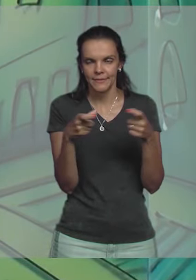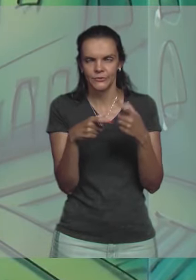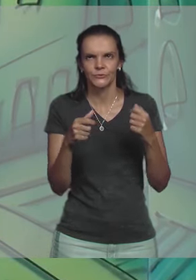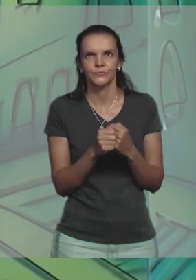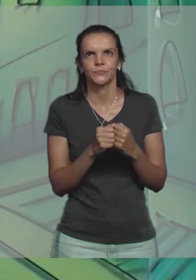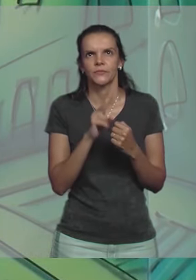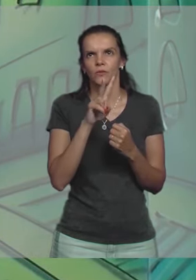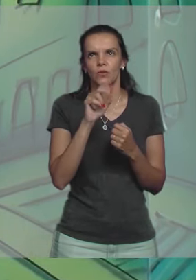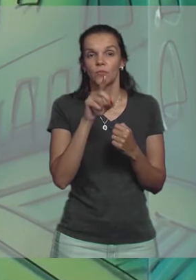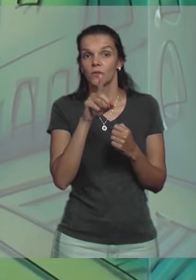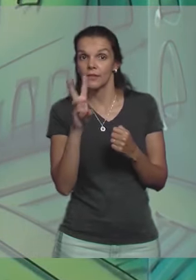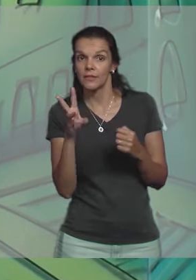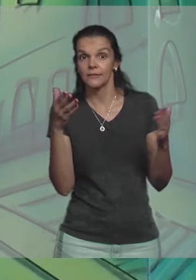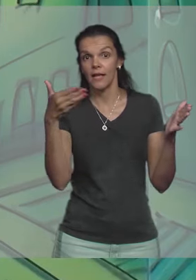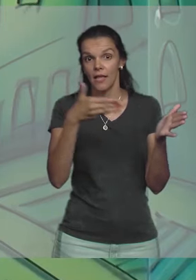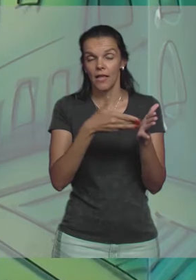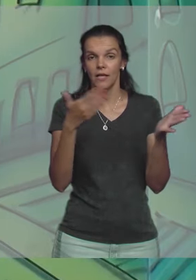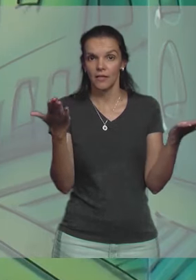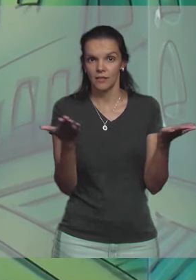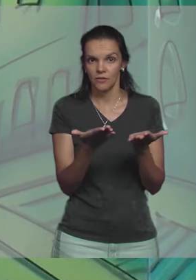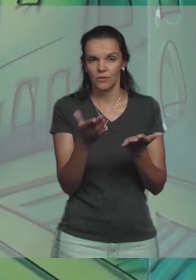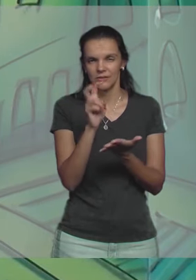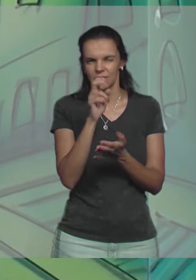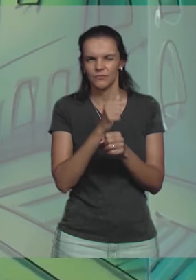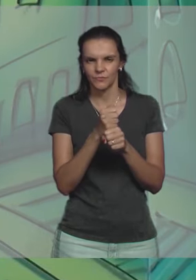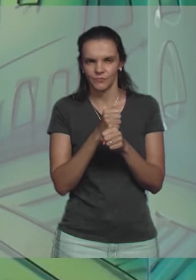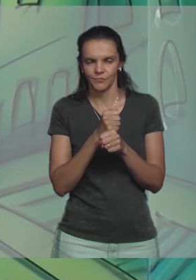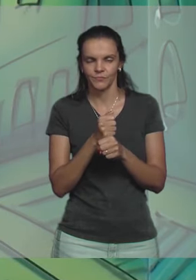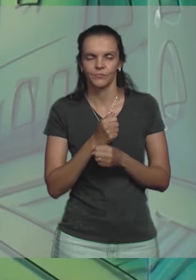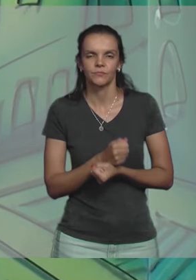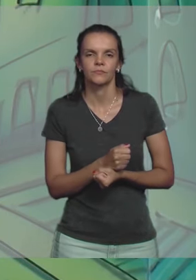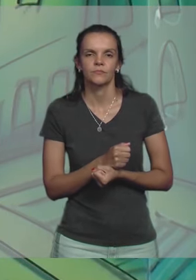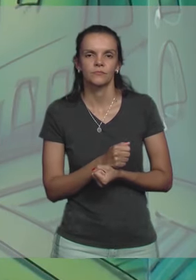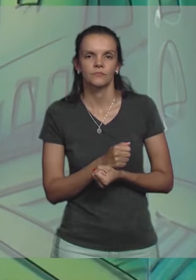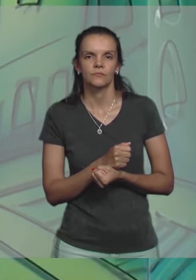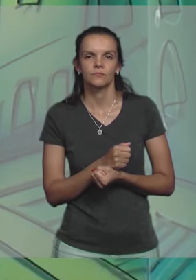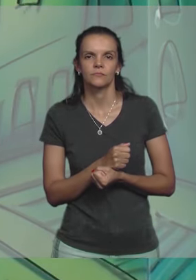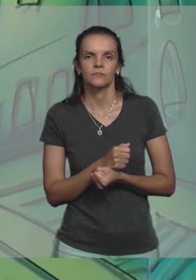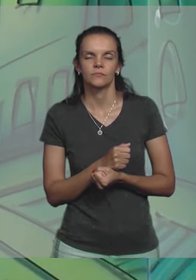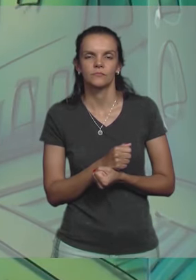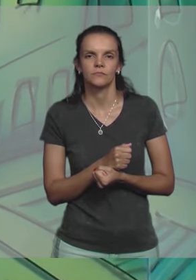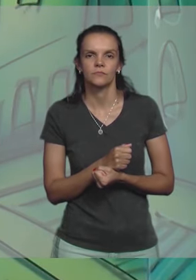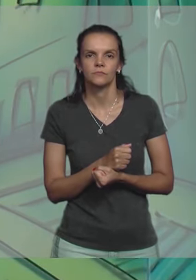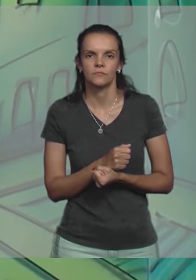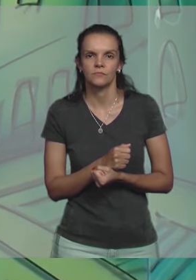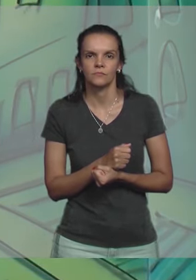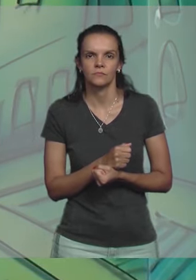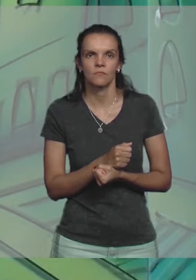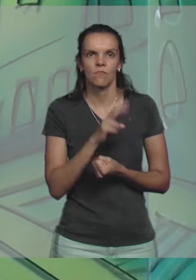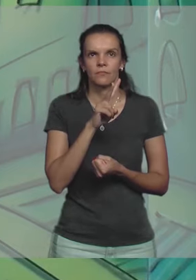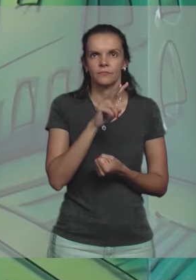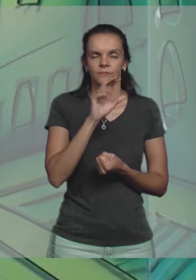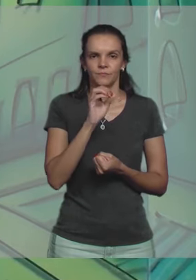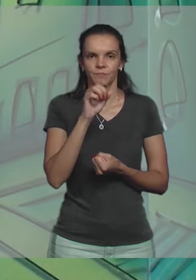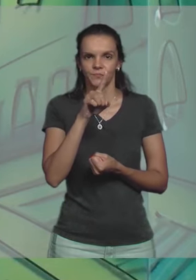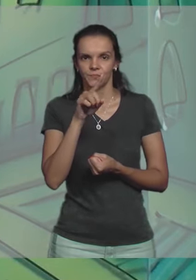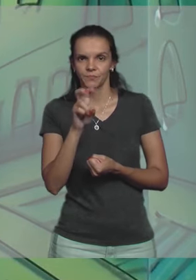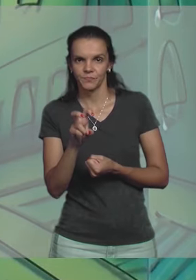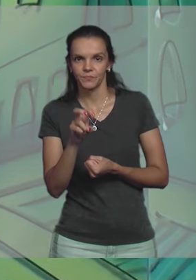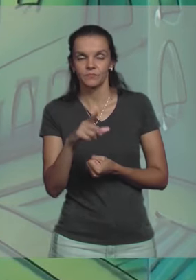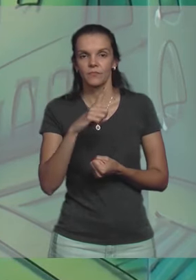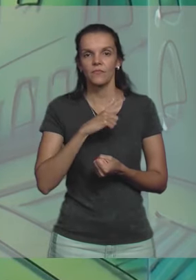né, 2013 até agora, mais de 5 anos. E nesse meio tempo, 2015, teve ali